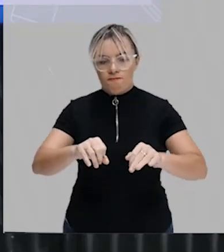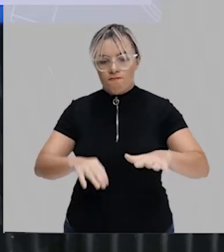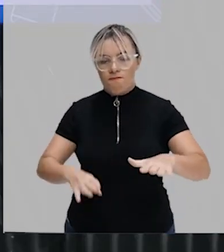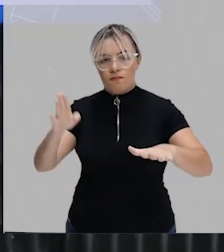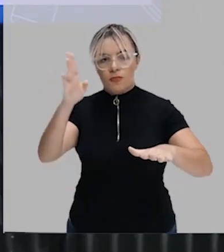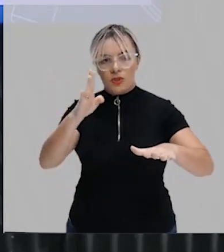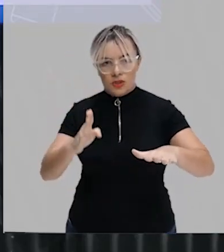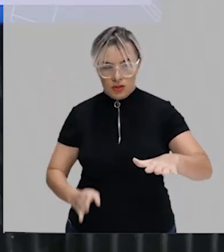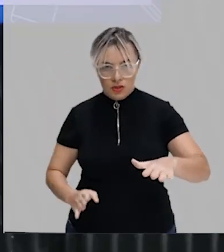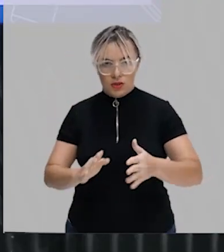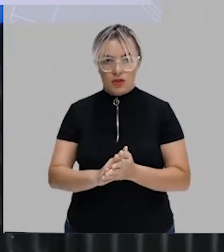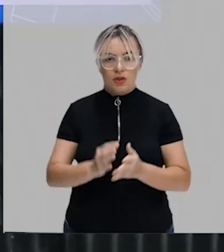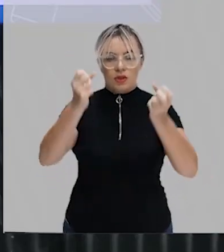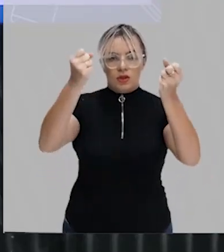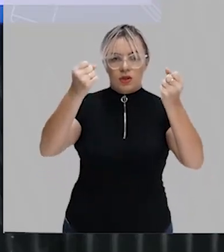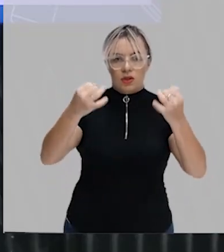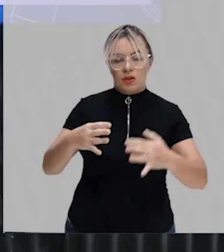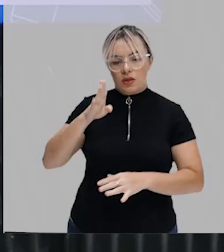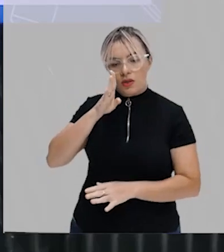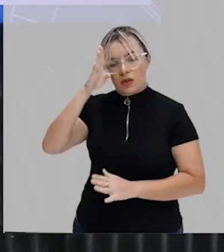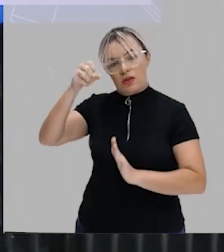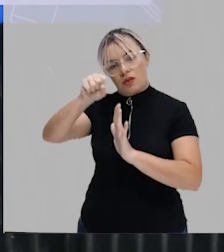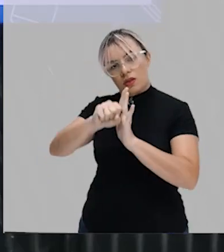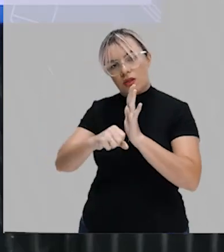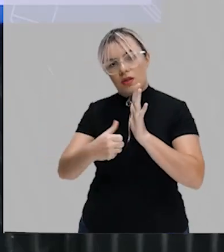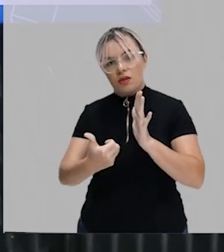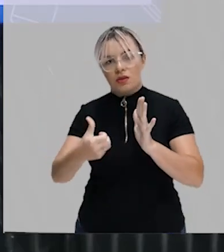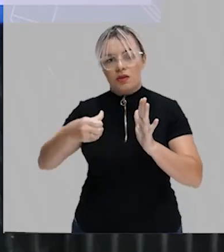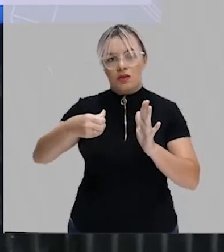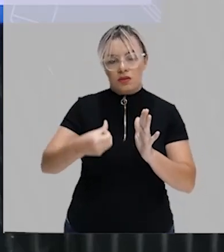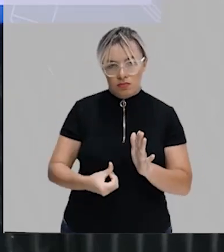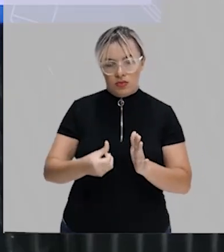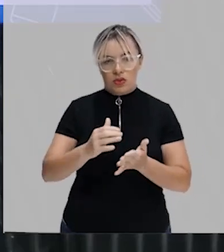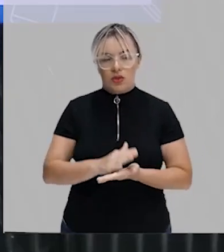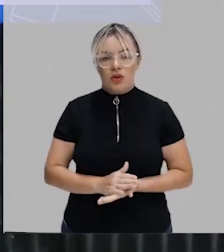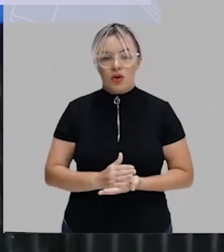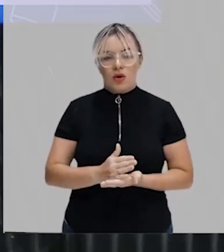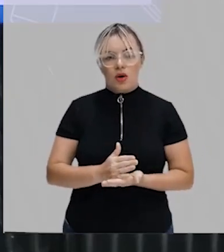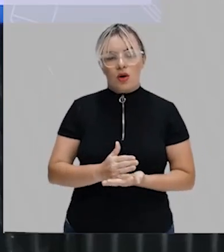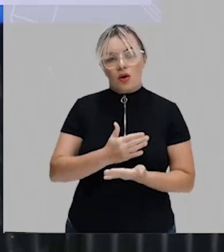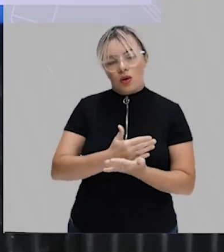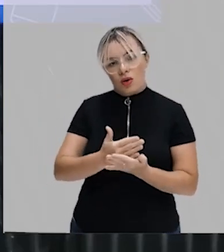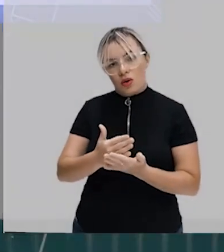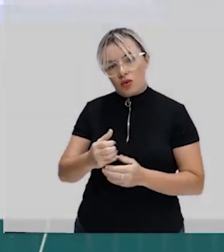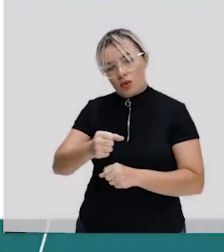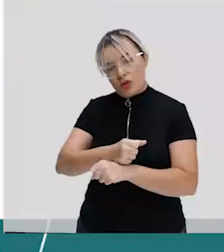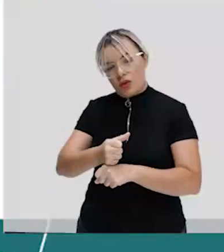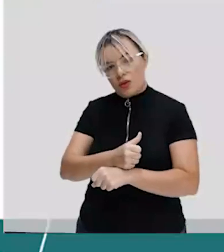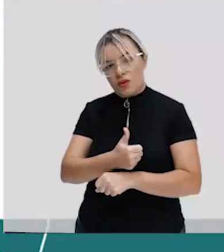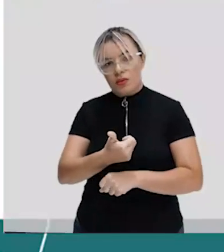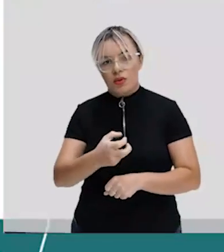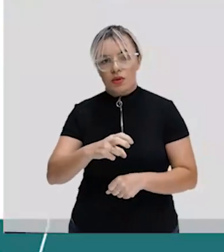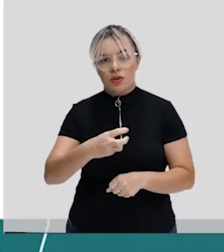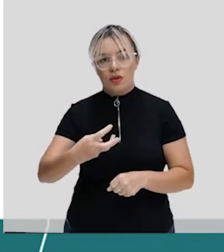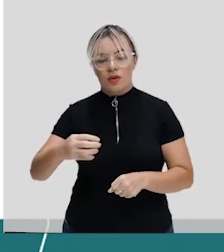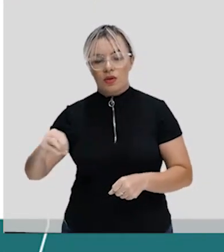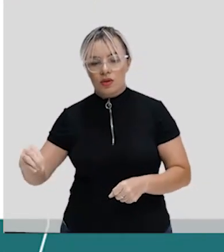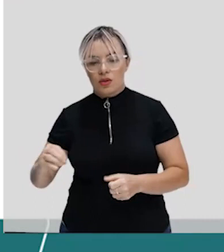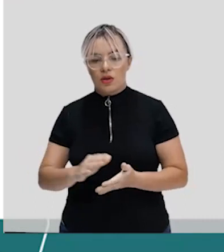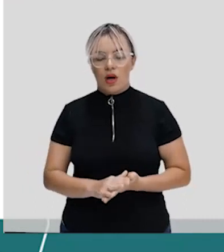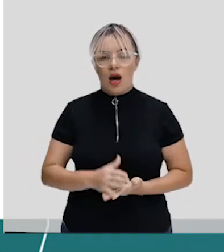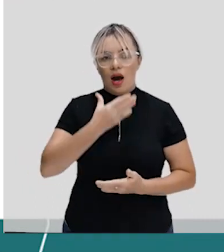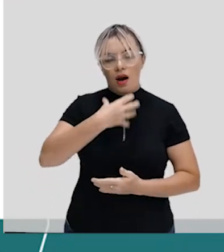Quando se fala, principalmente aqui no século XVI, a partir de 1530, quando a coroa portuguesa ela